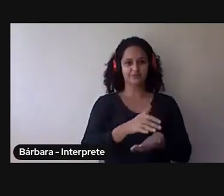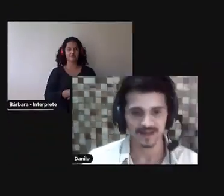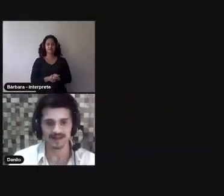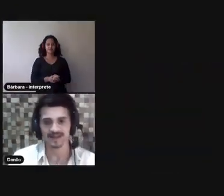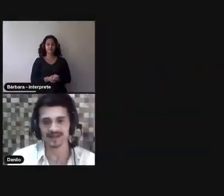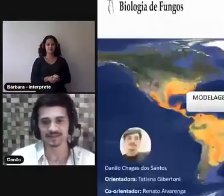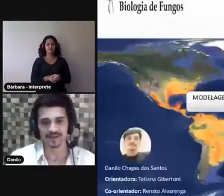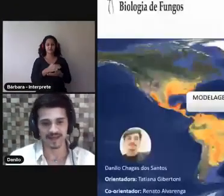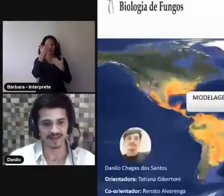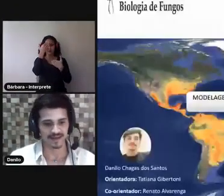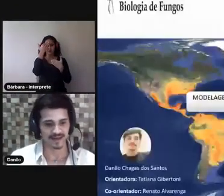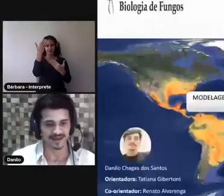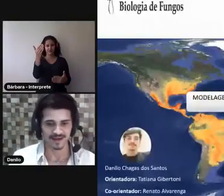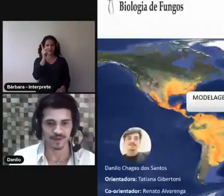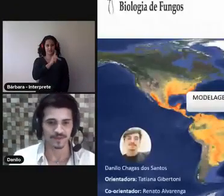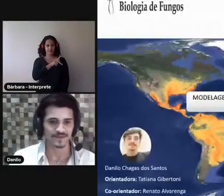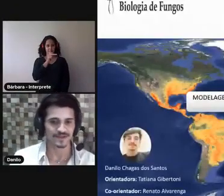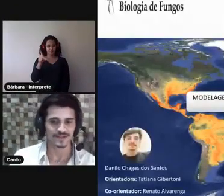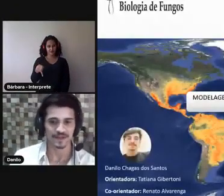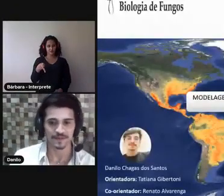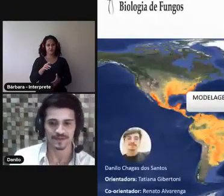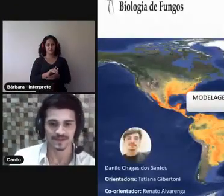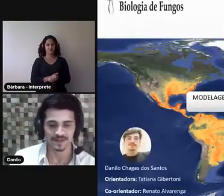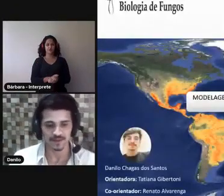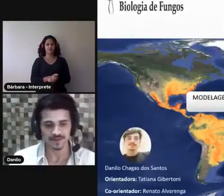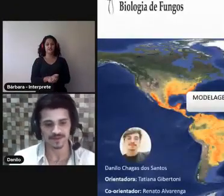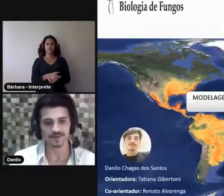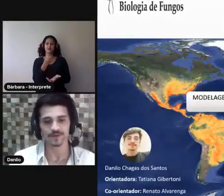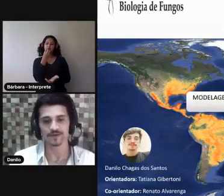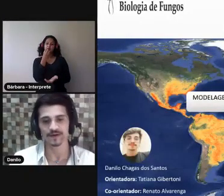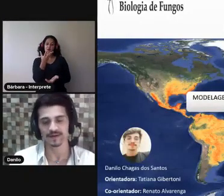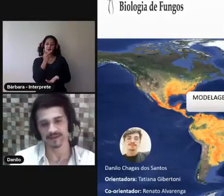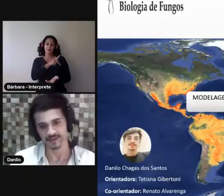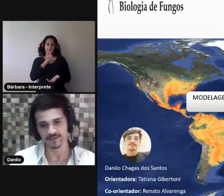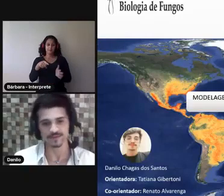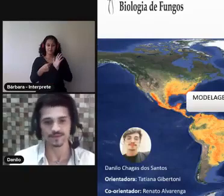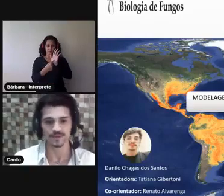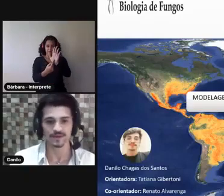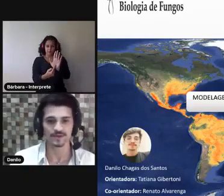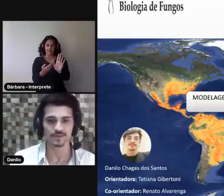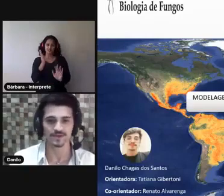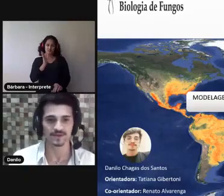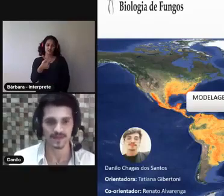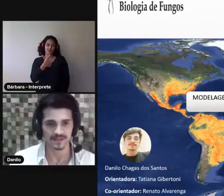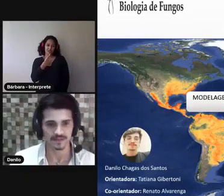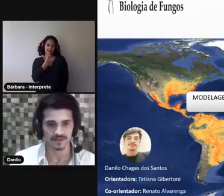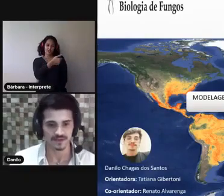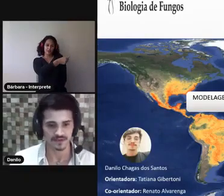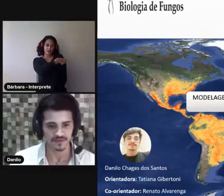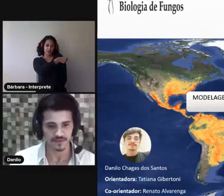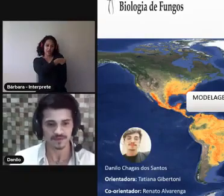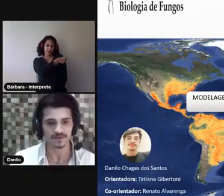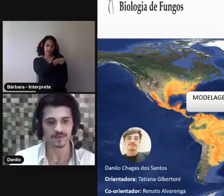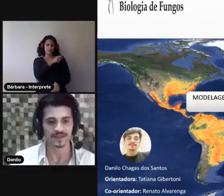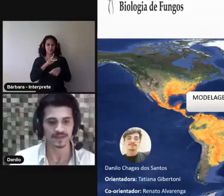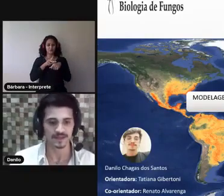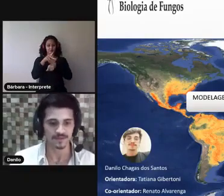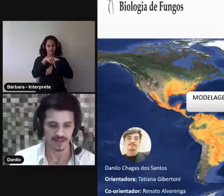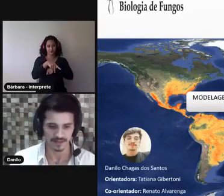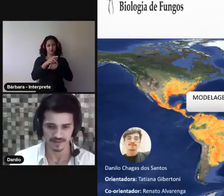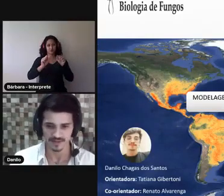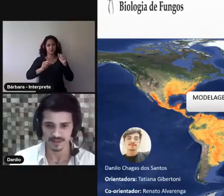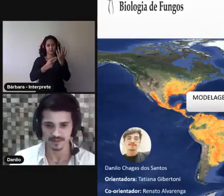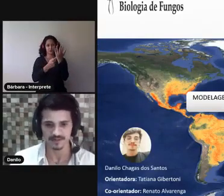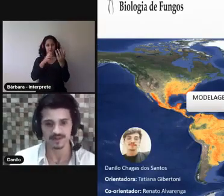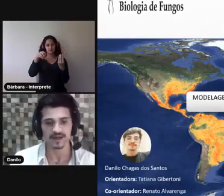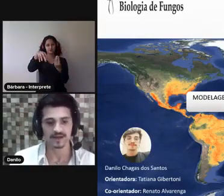professora. Bem, como a professora já me apresentou, eu sou aluno do programa de pós-graduação em Biologia de Fungos. Meu nome é Danilo